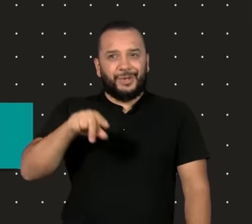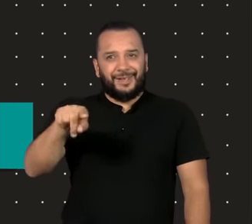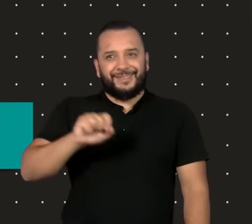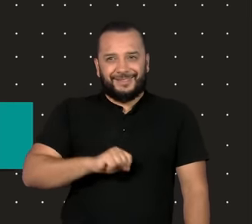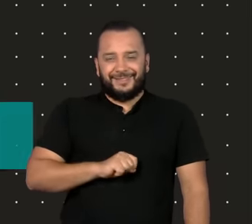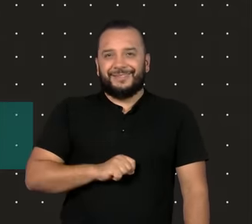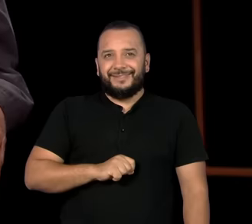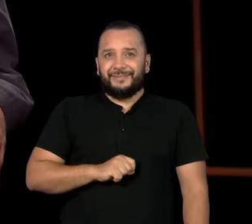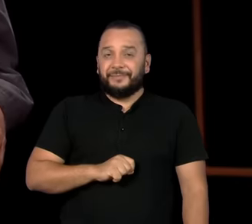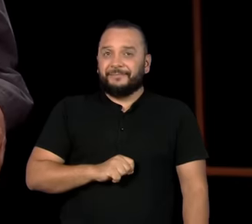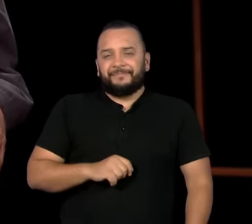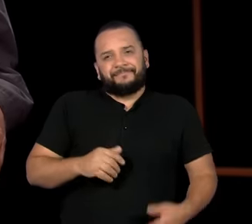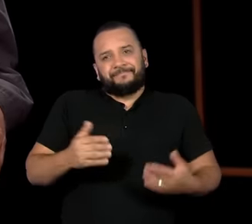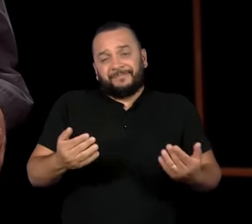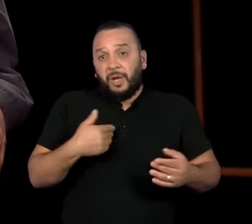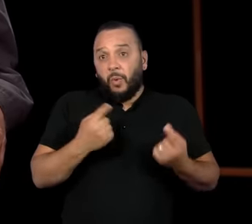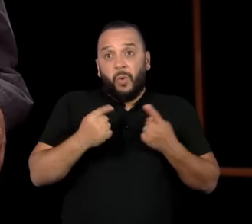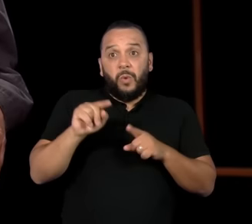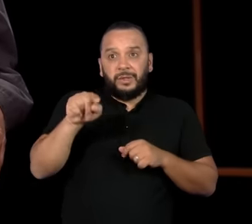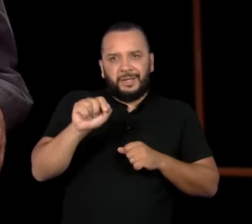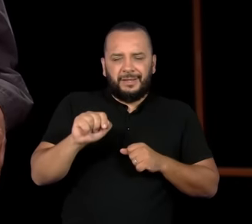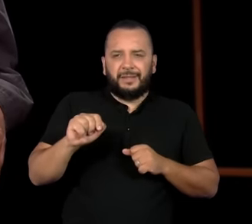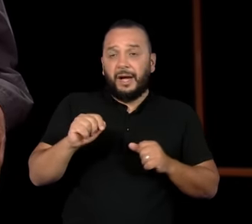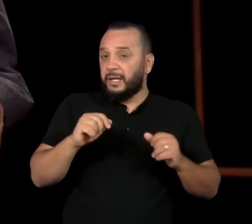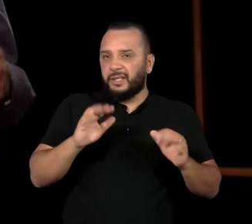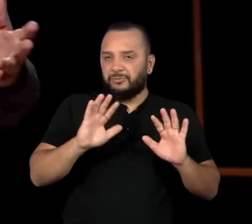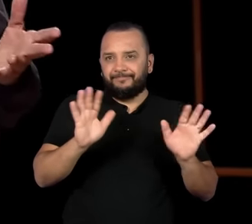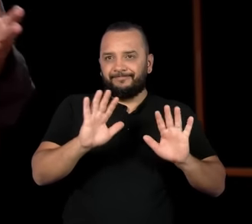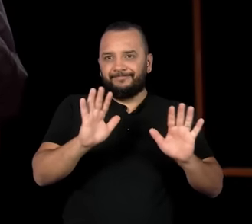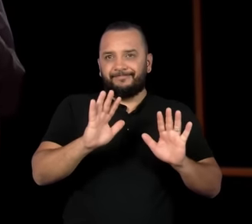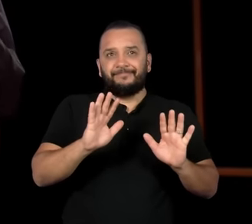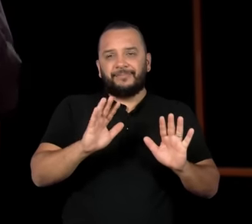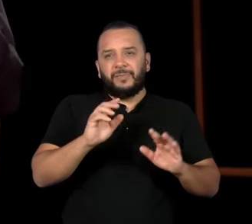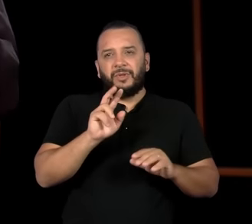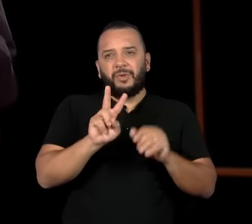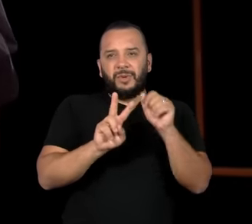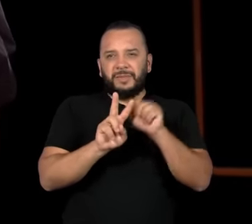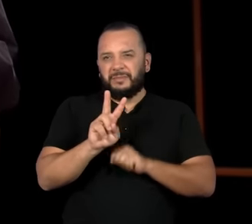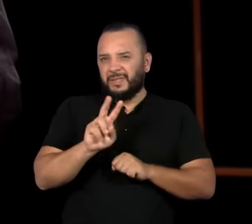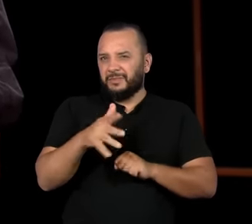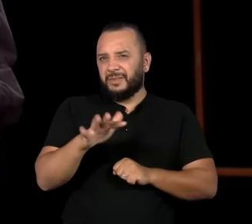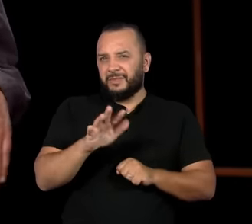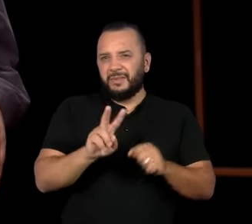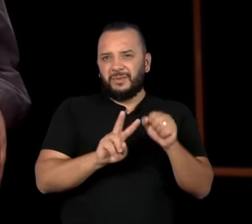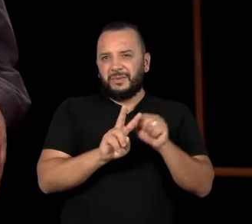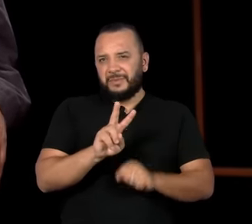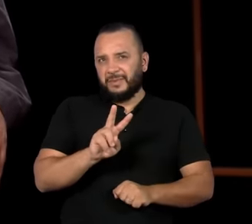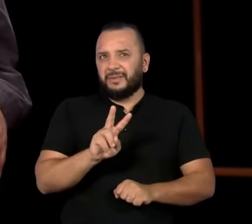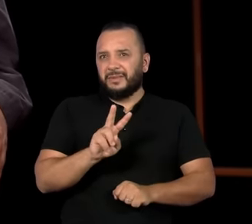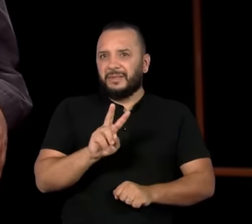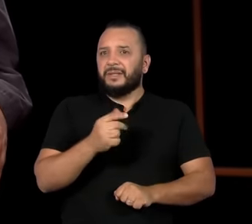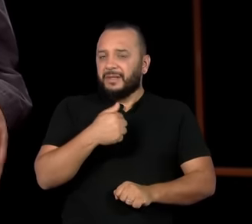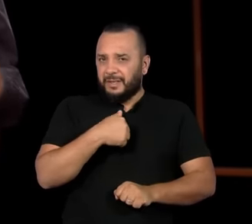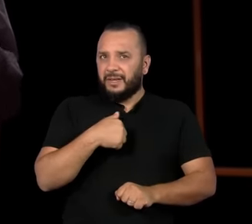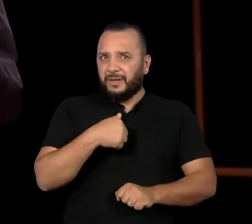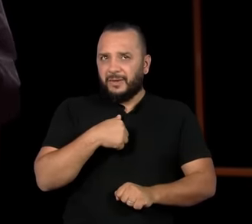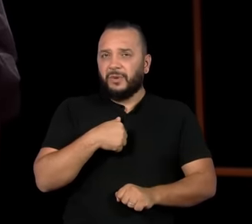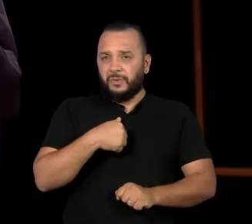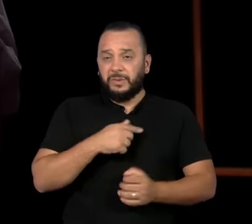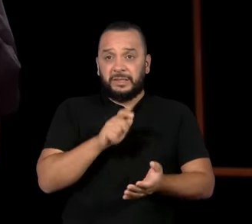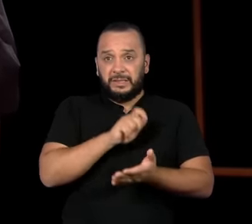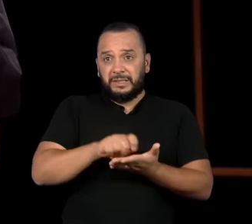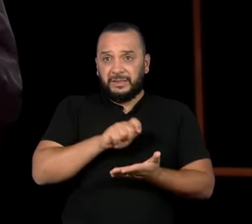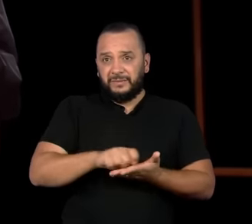E, bom, durante, acho que, na verdade, talvez 2 meses, não me lembro bem, eu